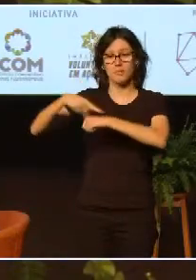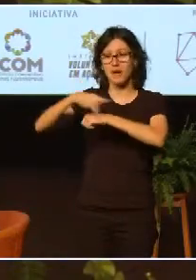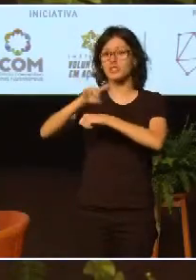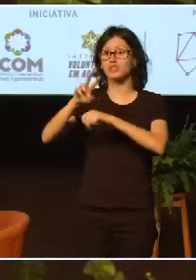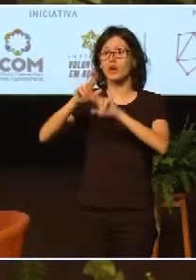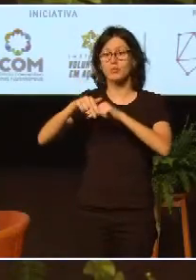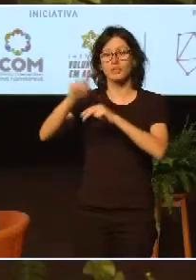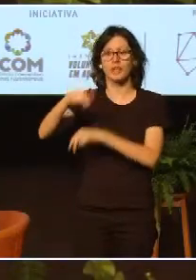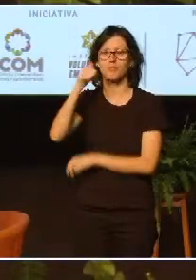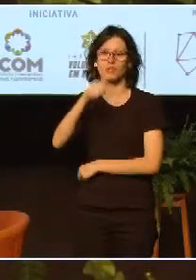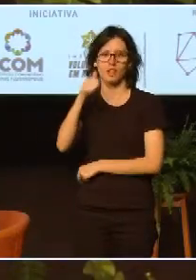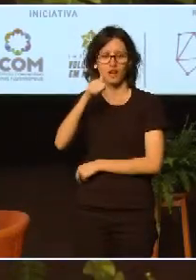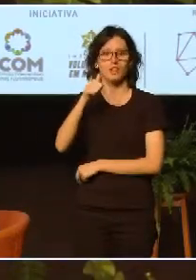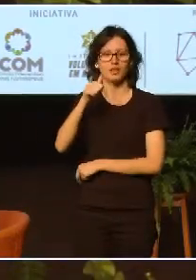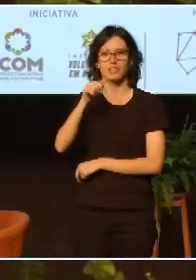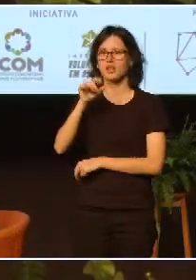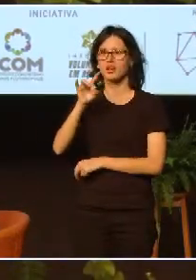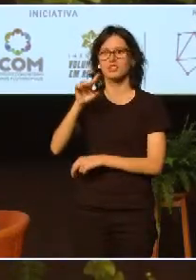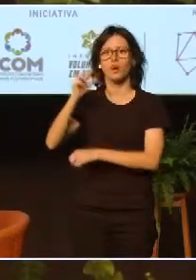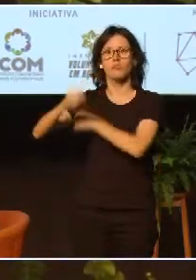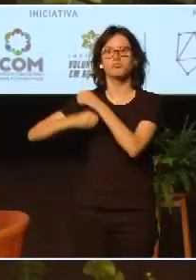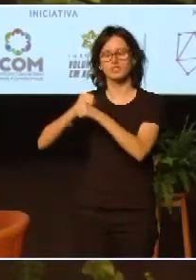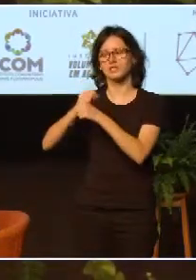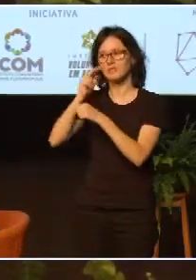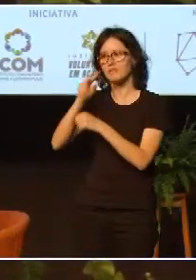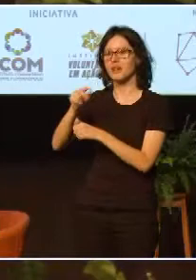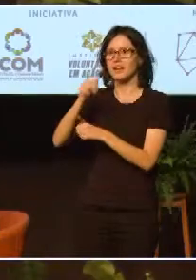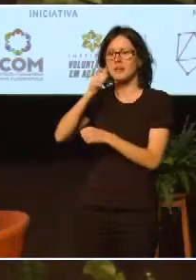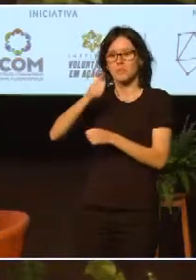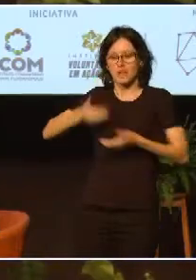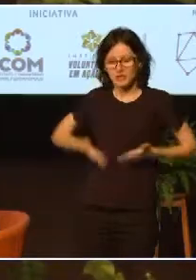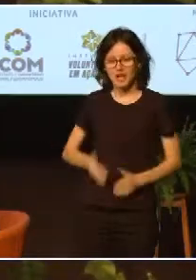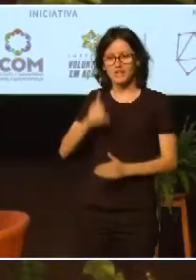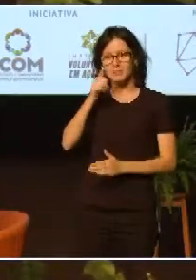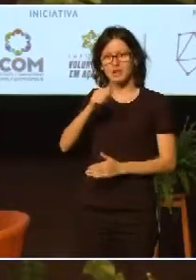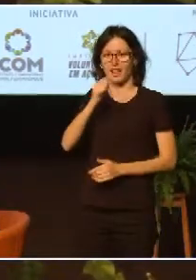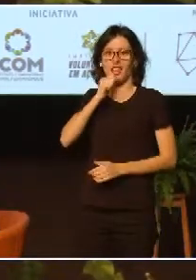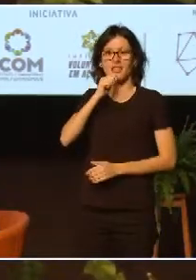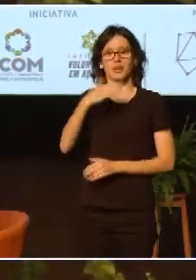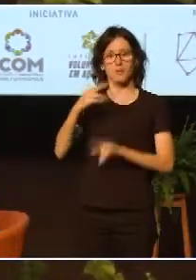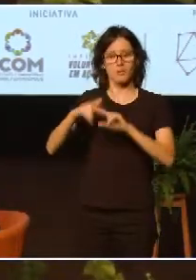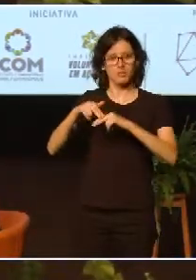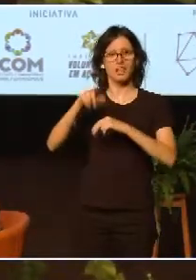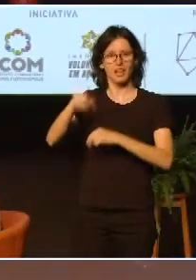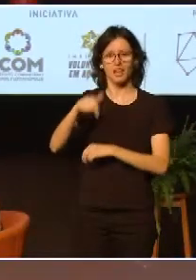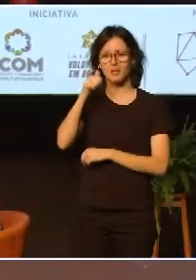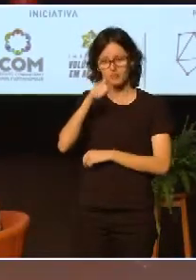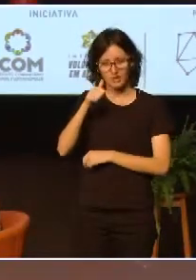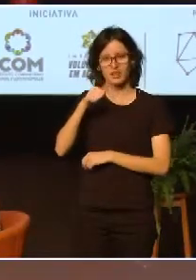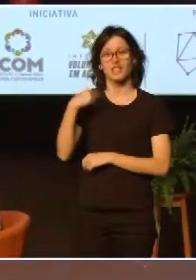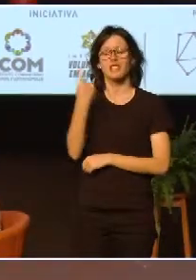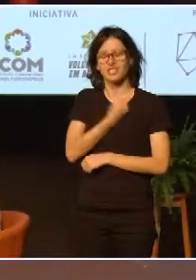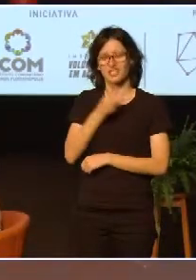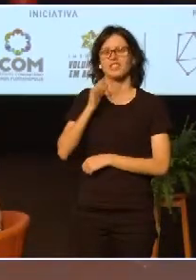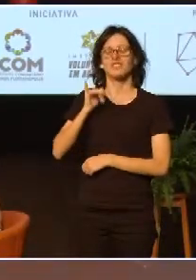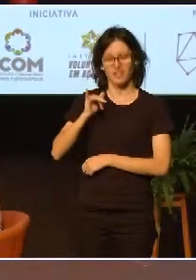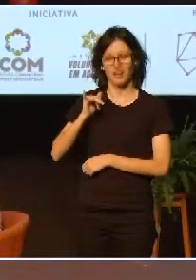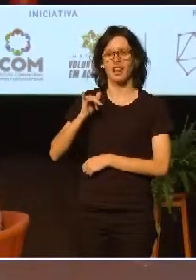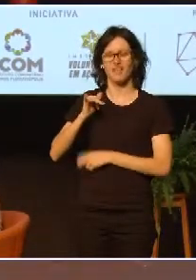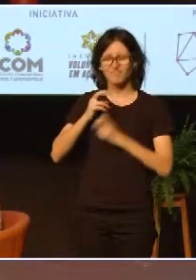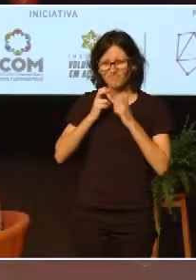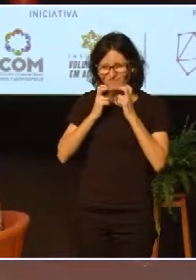serem mulheres, só por nascer mulher. E a gente vai ter muita, mas